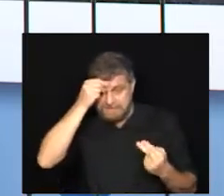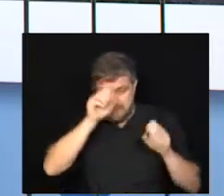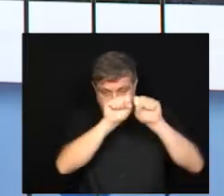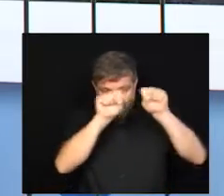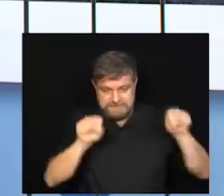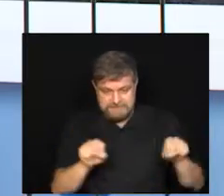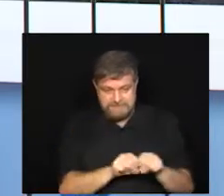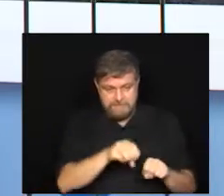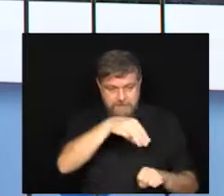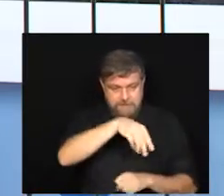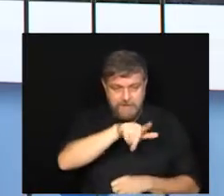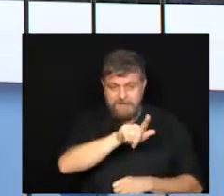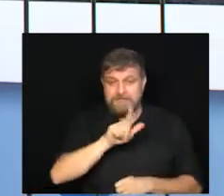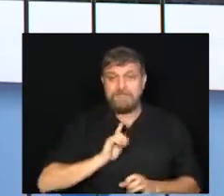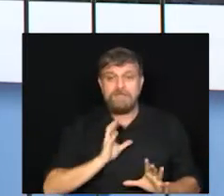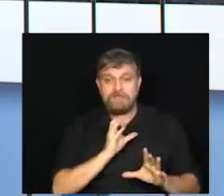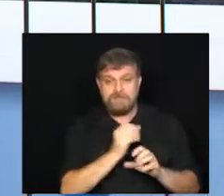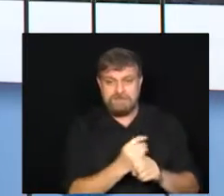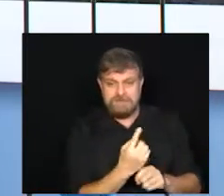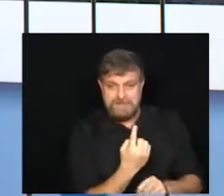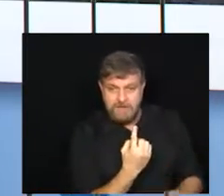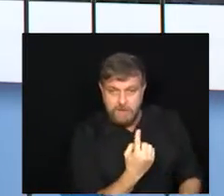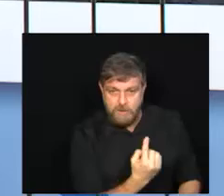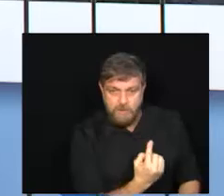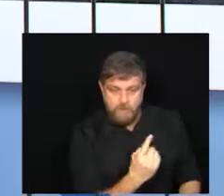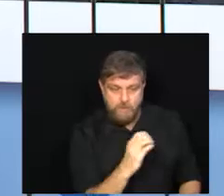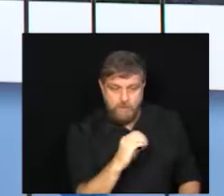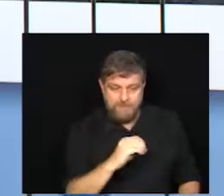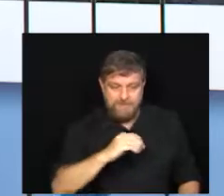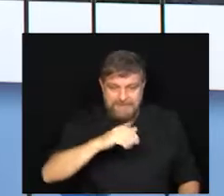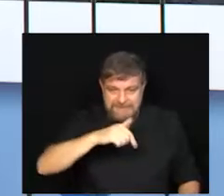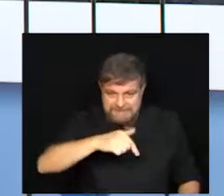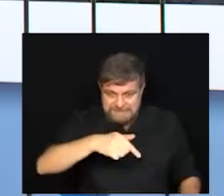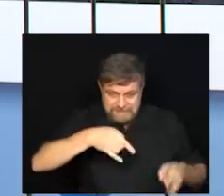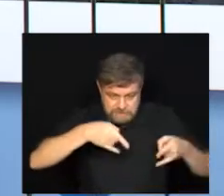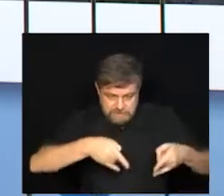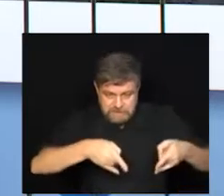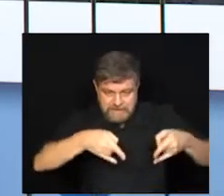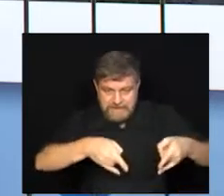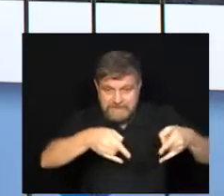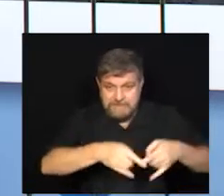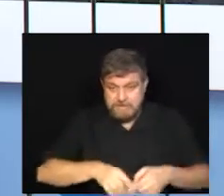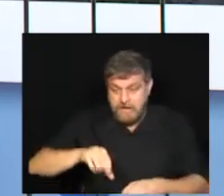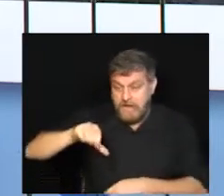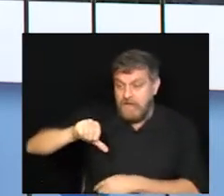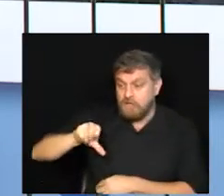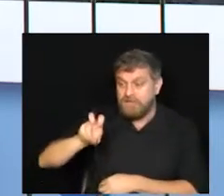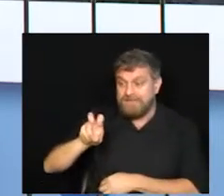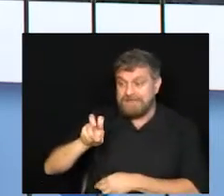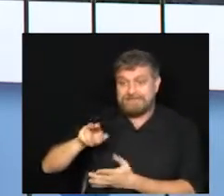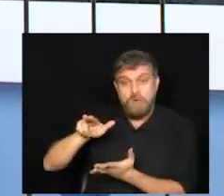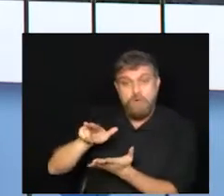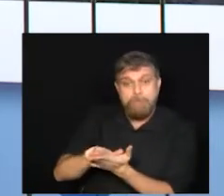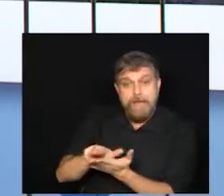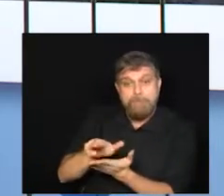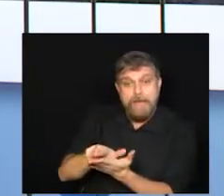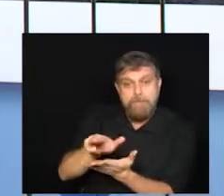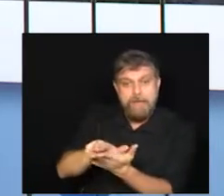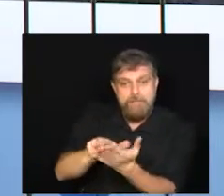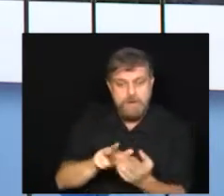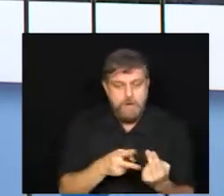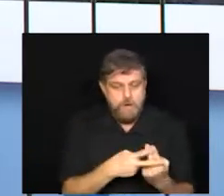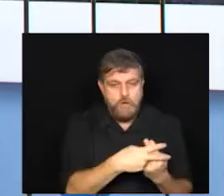Gatti, nós temos 107 leitos disponíveis, 95 estavam ocupados. No